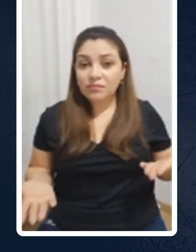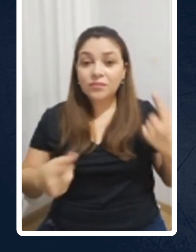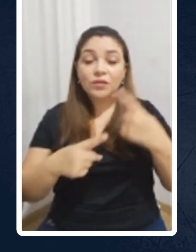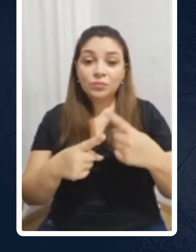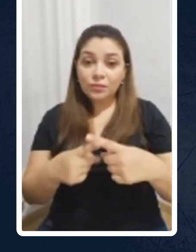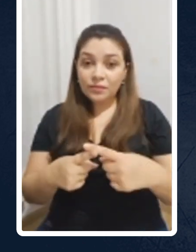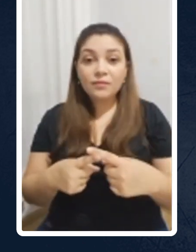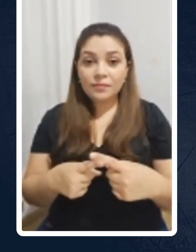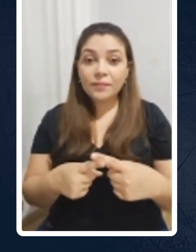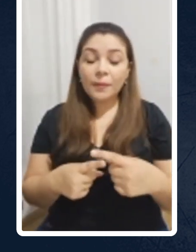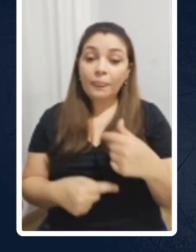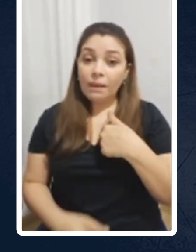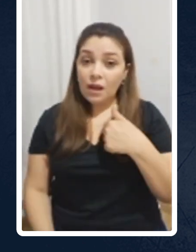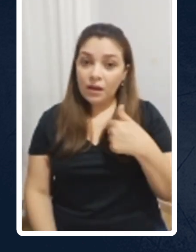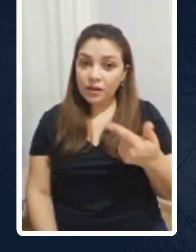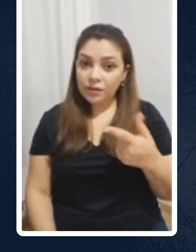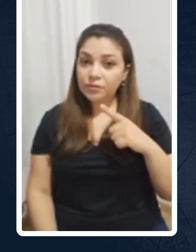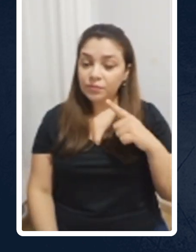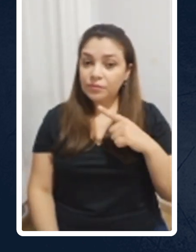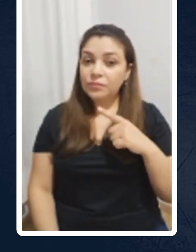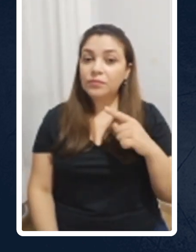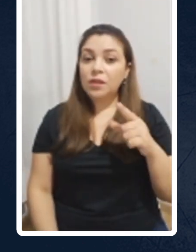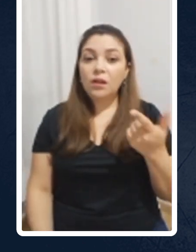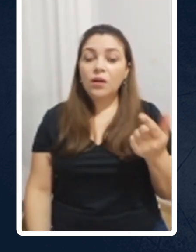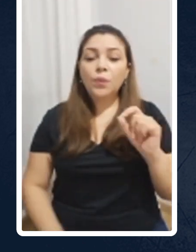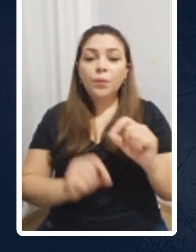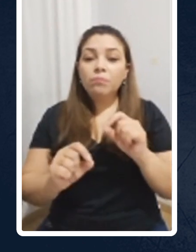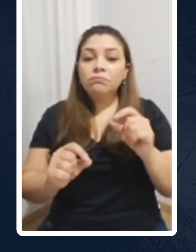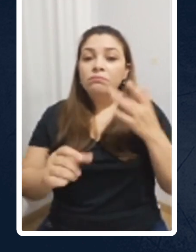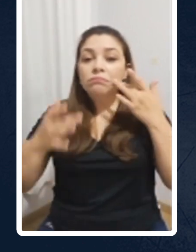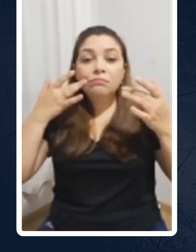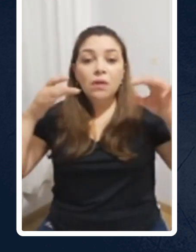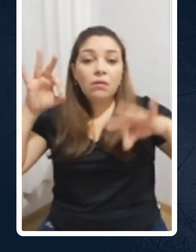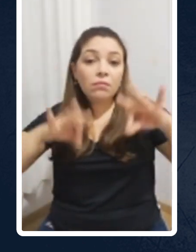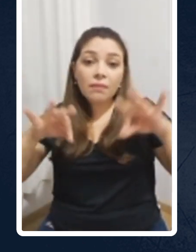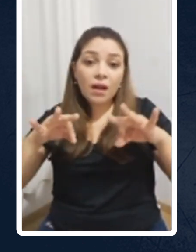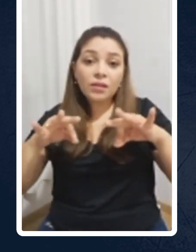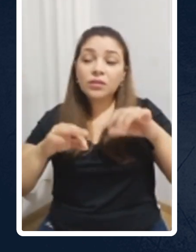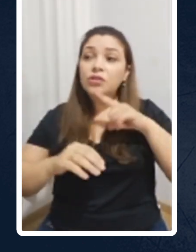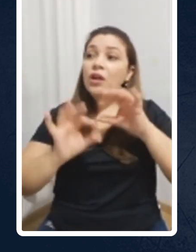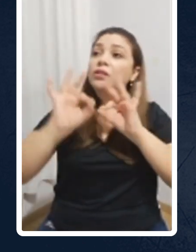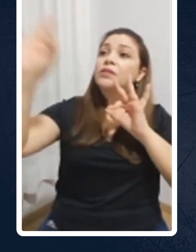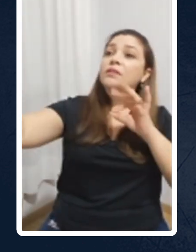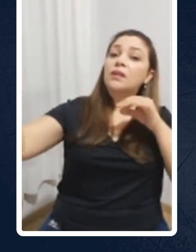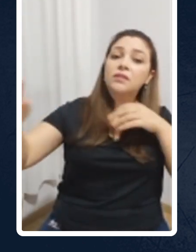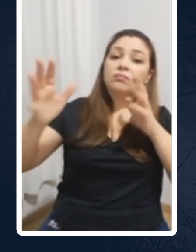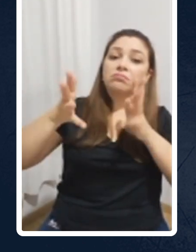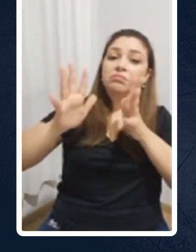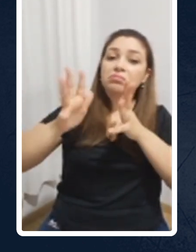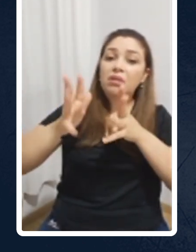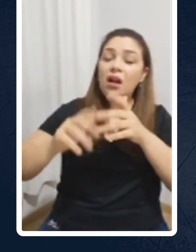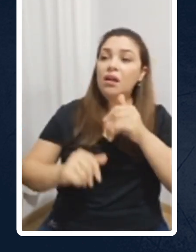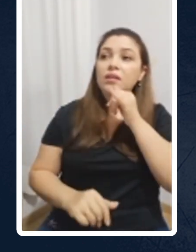ligamos numa festa, a Débora, nós nos comunicávamos à distância por Libras. Mãe, vou no banheiro. Mãe, não sei o